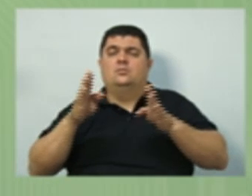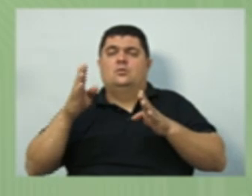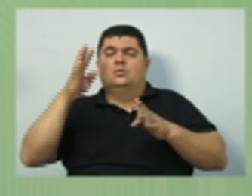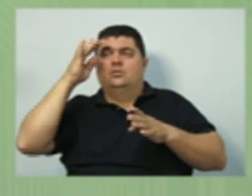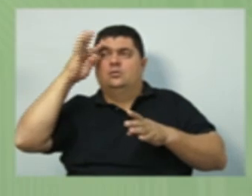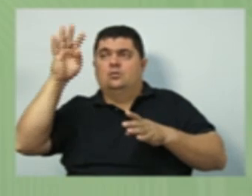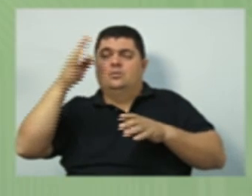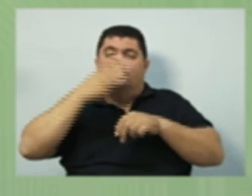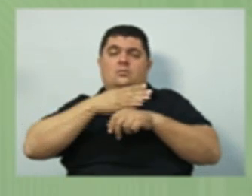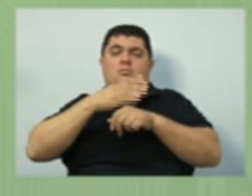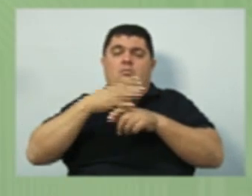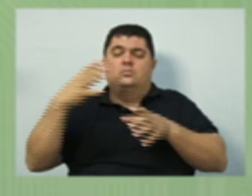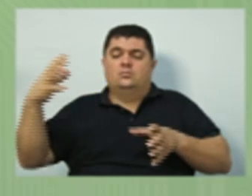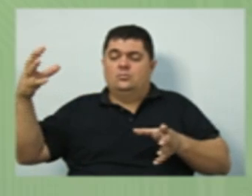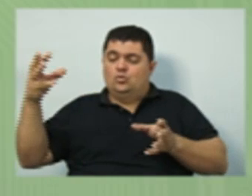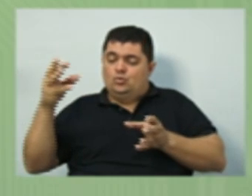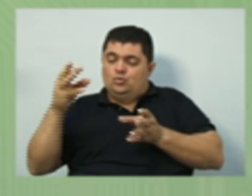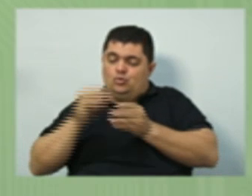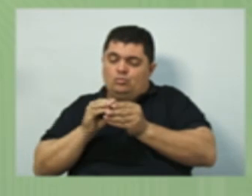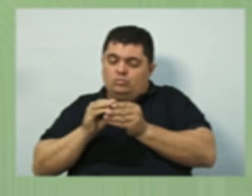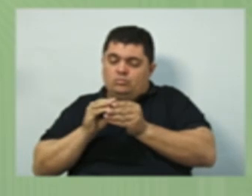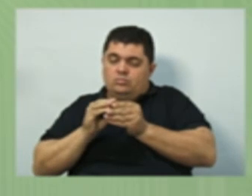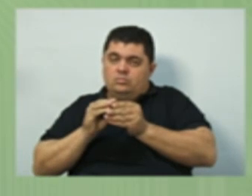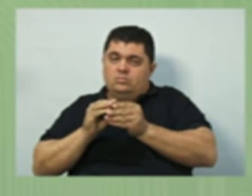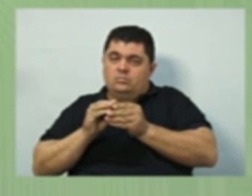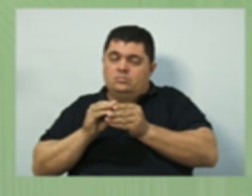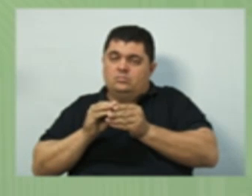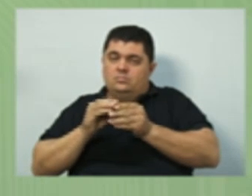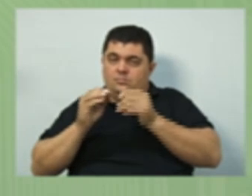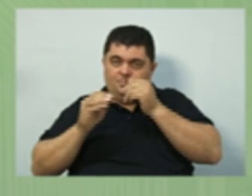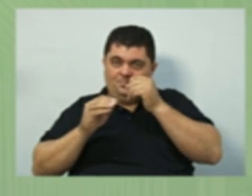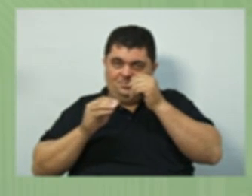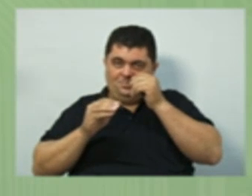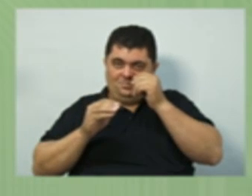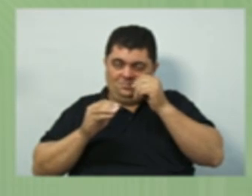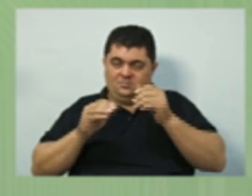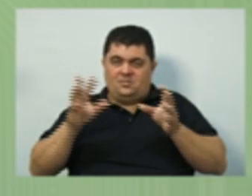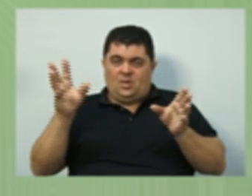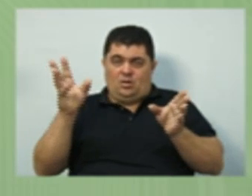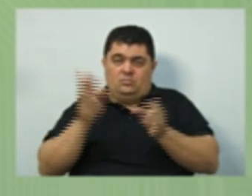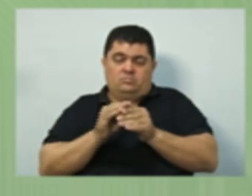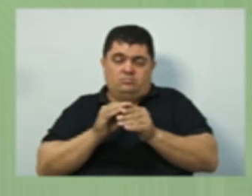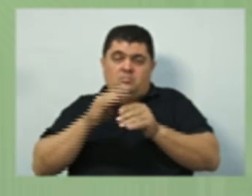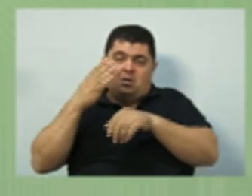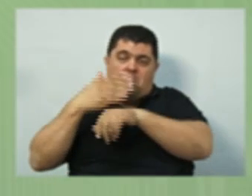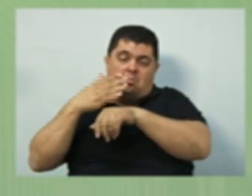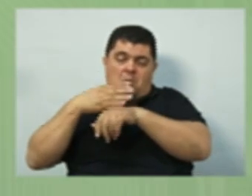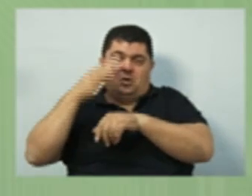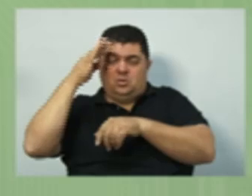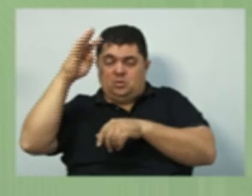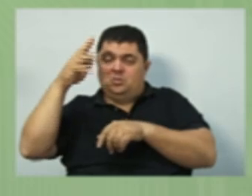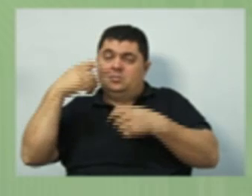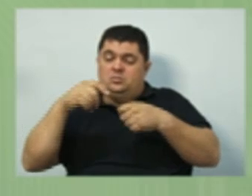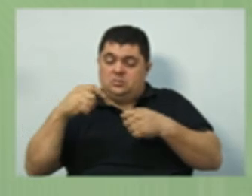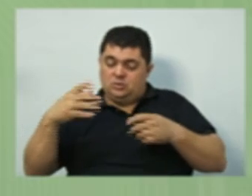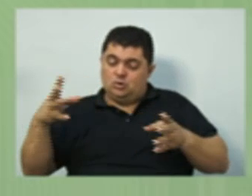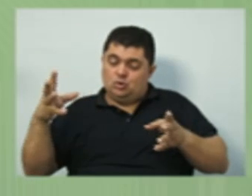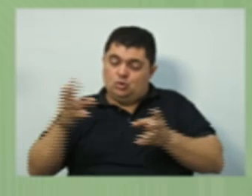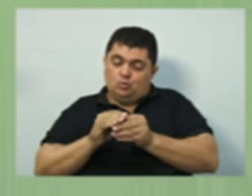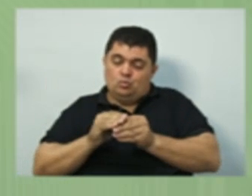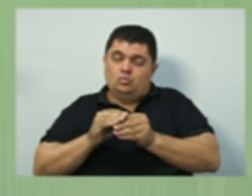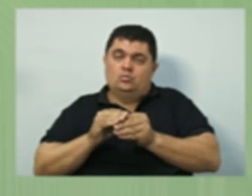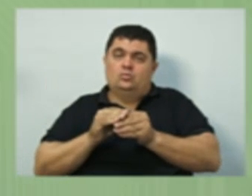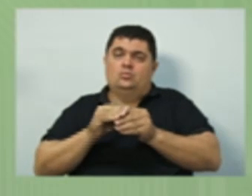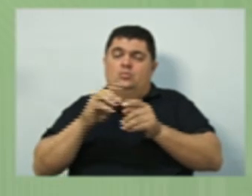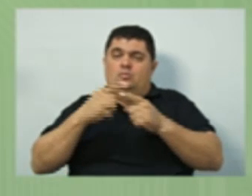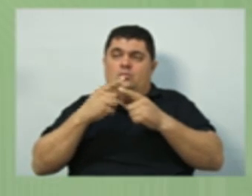reúnem? Em que momento prática e teoria vão se encontrar. A teoria simbolizada